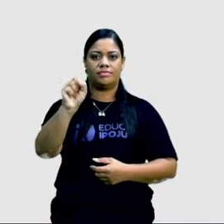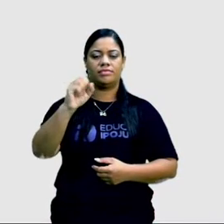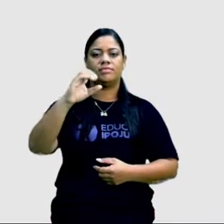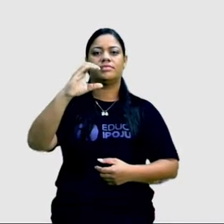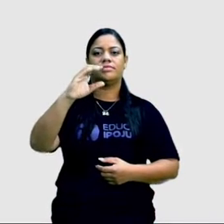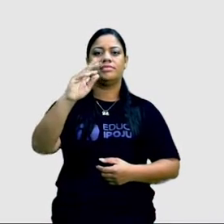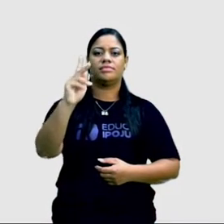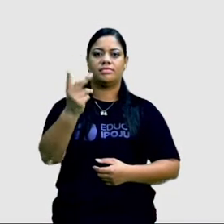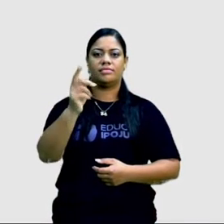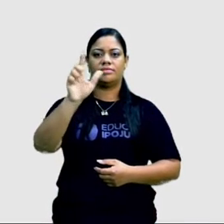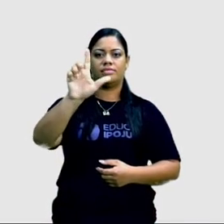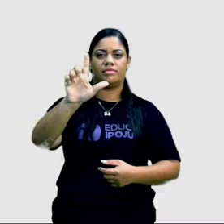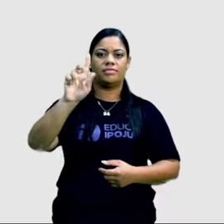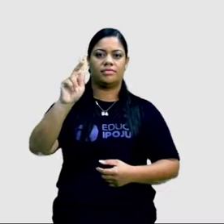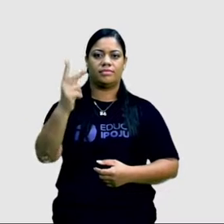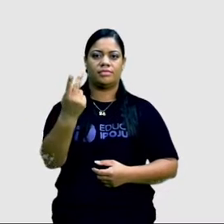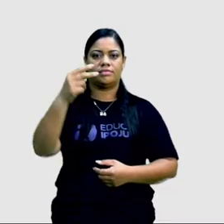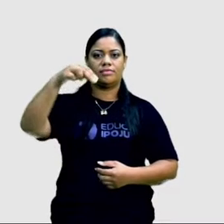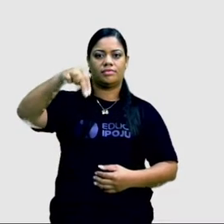LH,